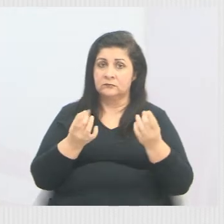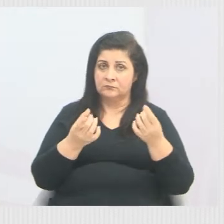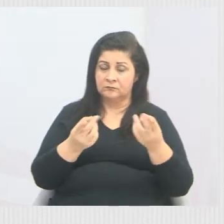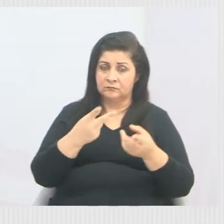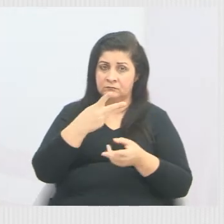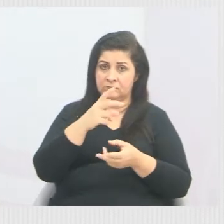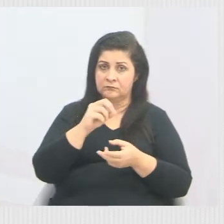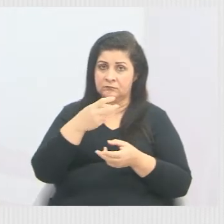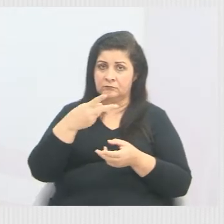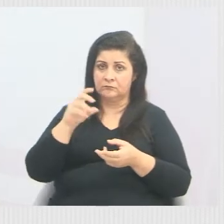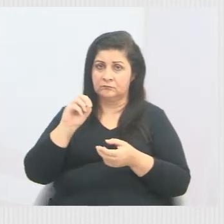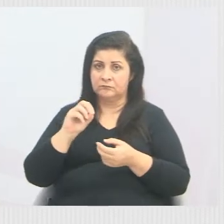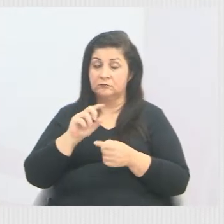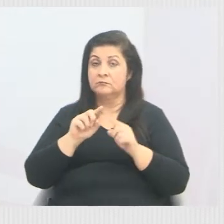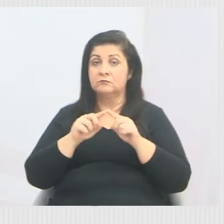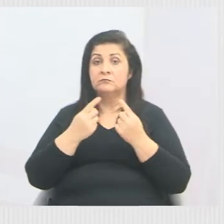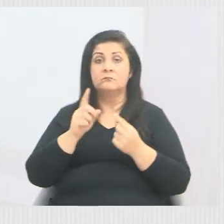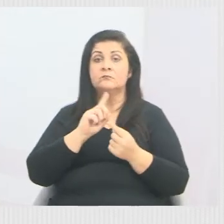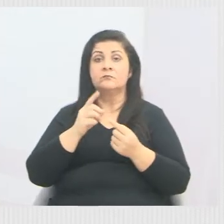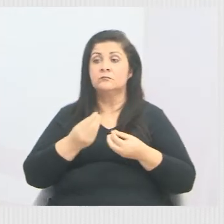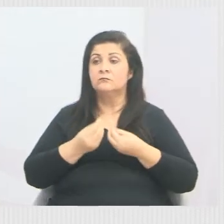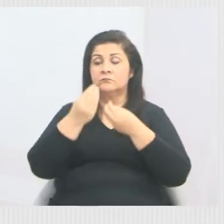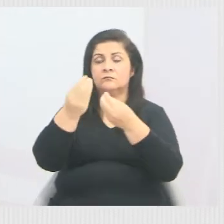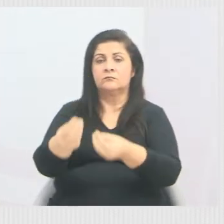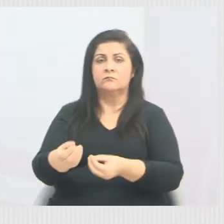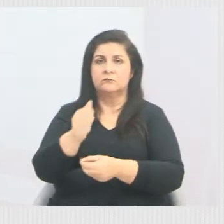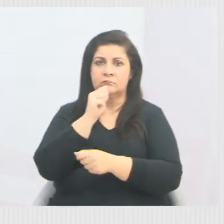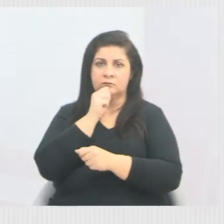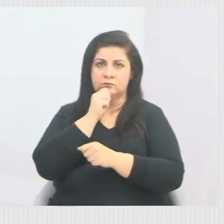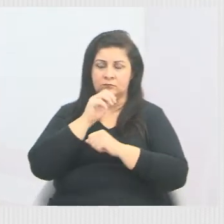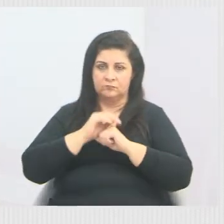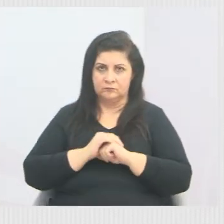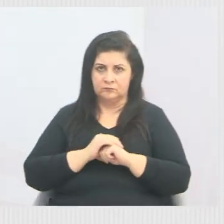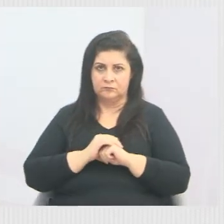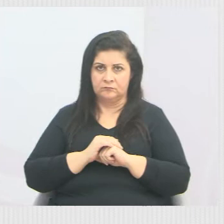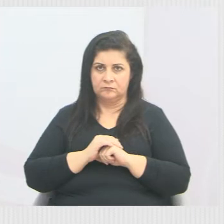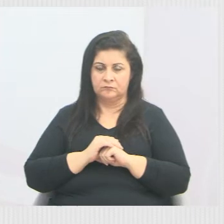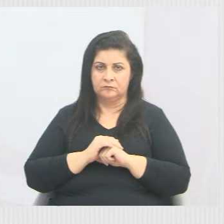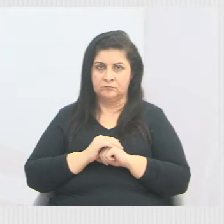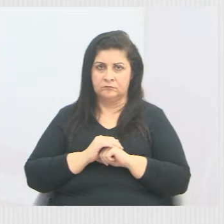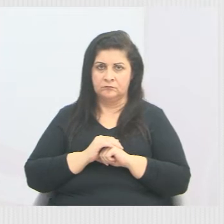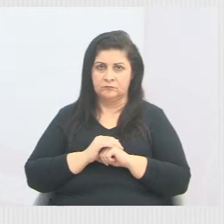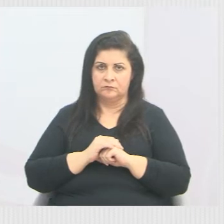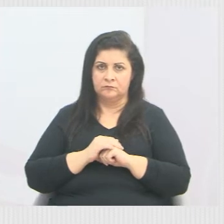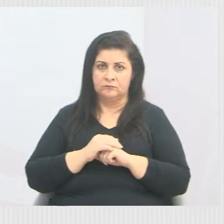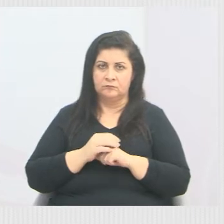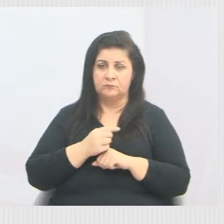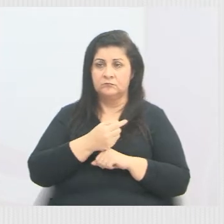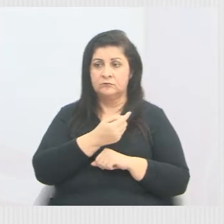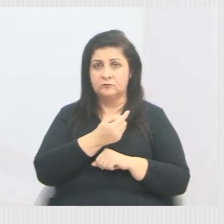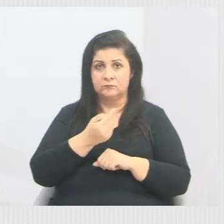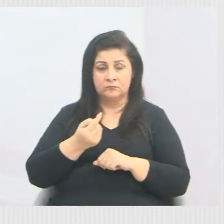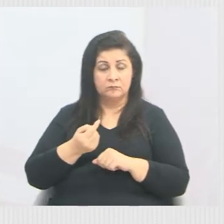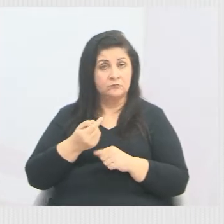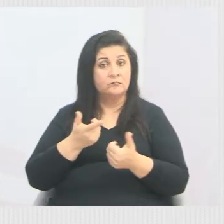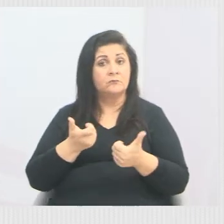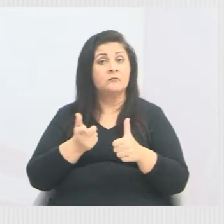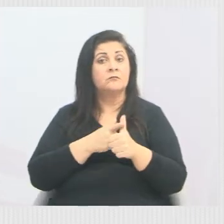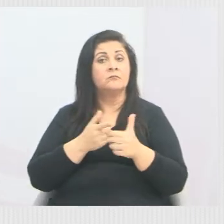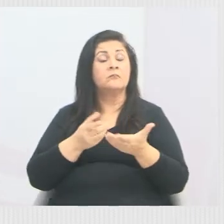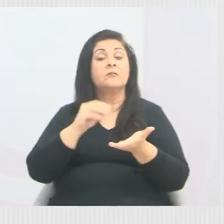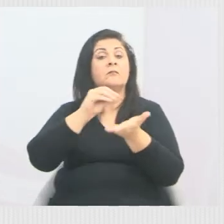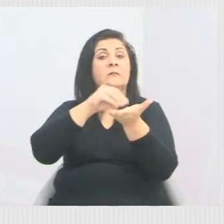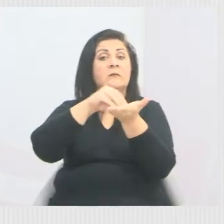2021, que não foi entregue nenhum serviço e não foi entregue nenhum material. E veio para 2021 com a pendência de